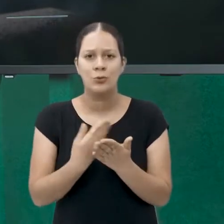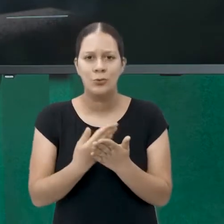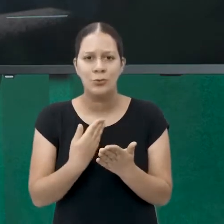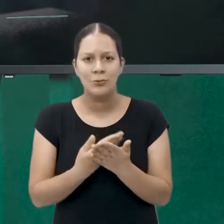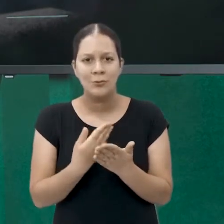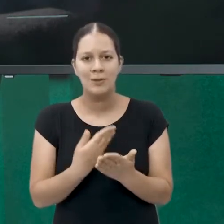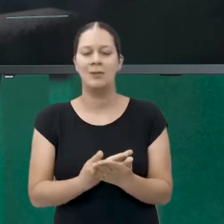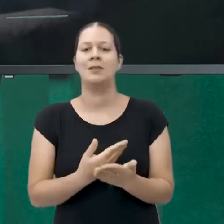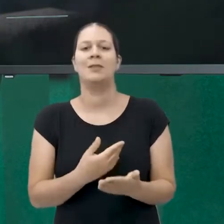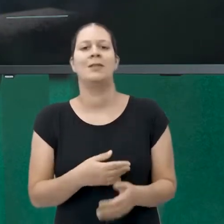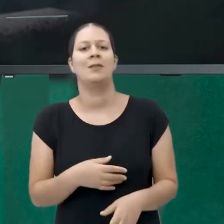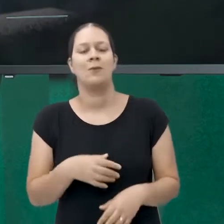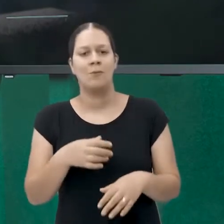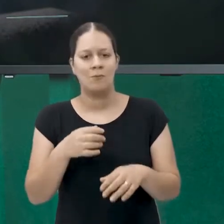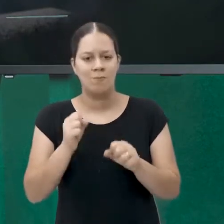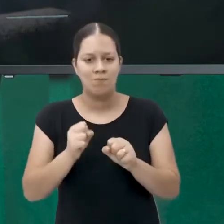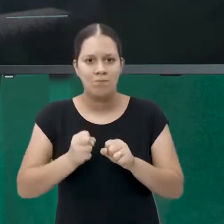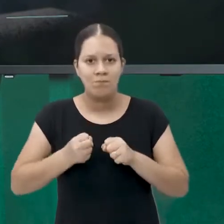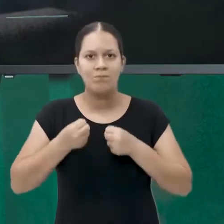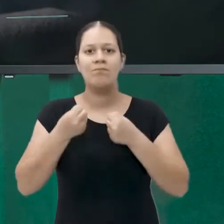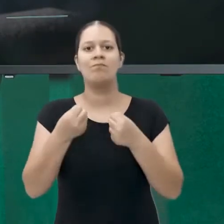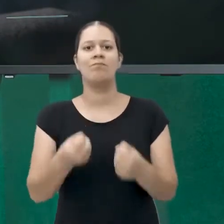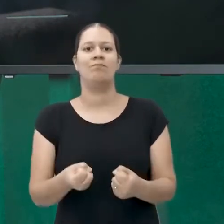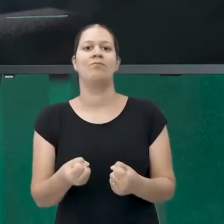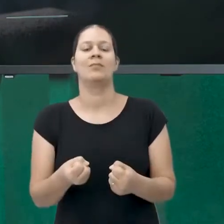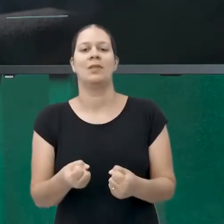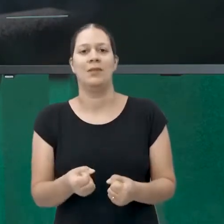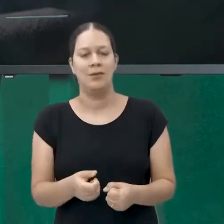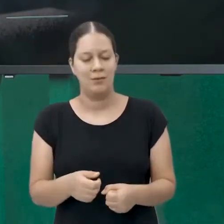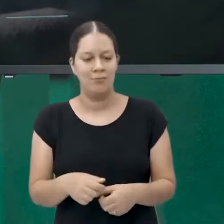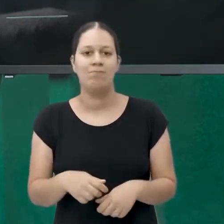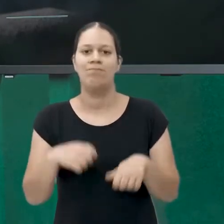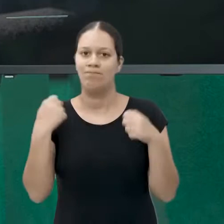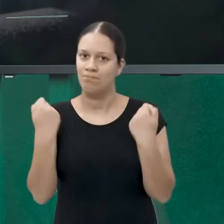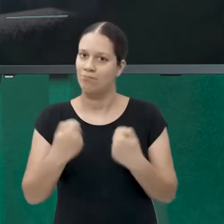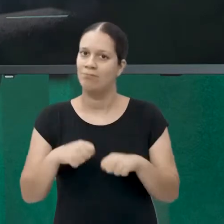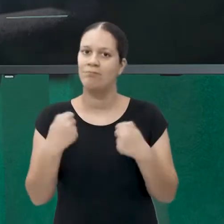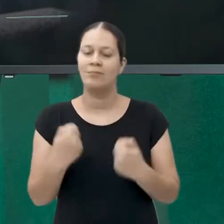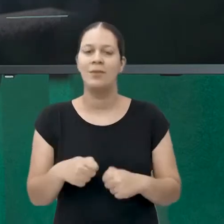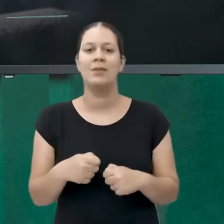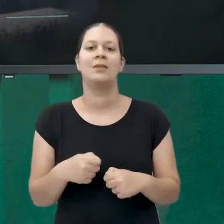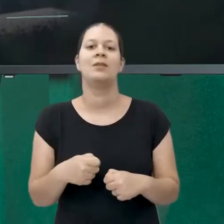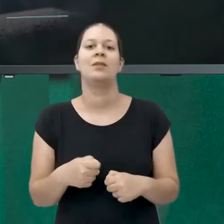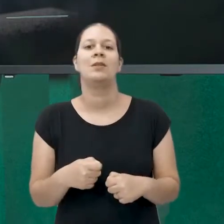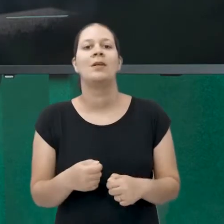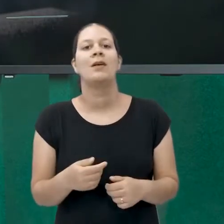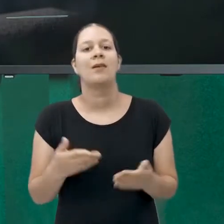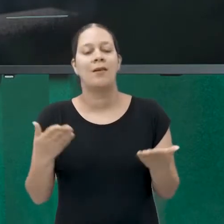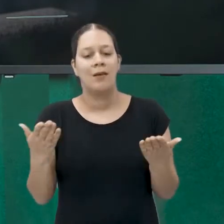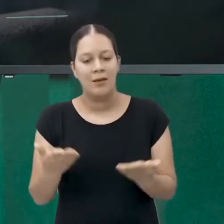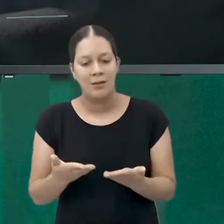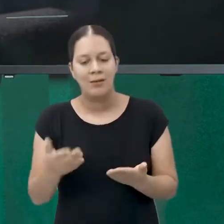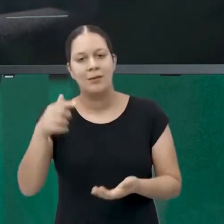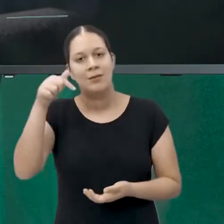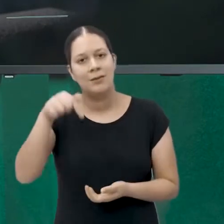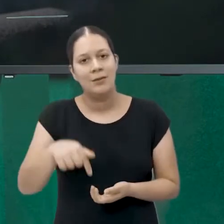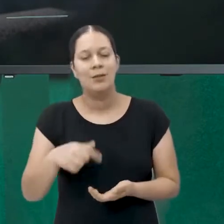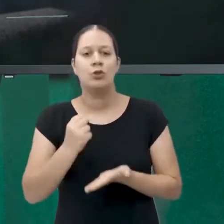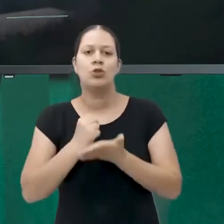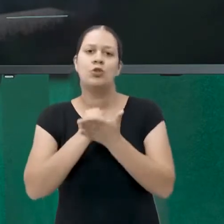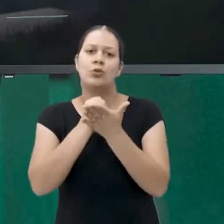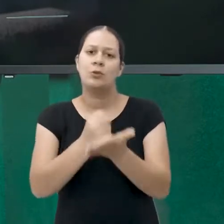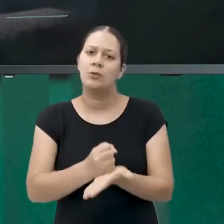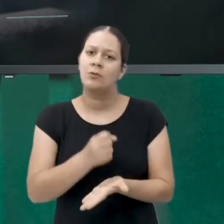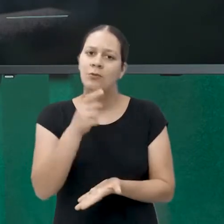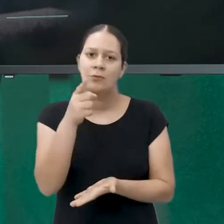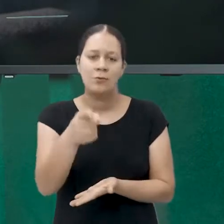feito maluca, mas é assim mesmo. Só funciona assim, não tem jeito não, tá? Do lado de cá, estamos aqui ajudando vocês no